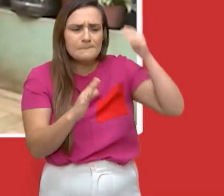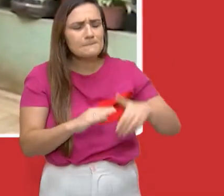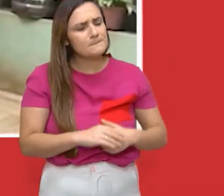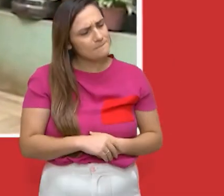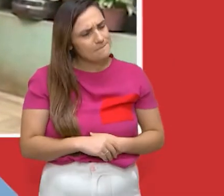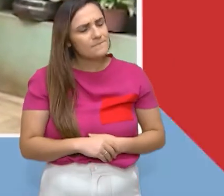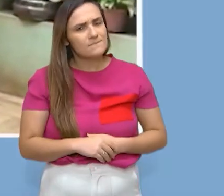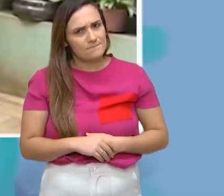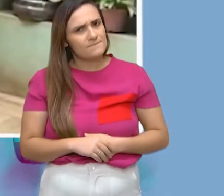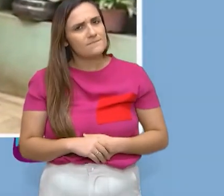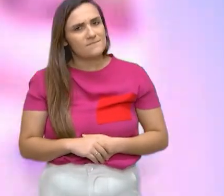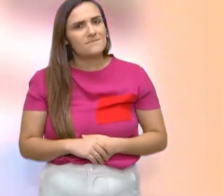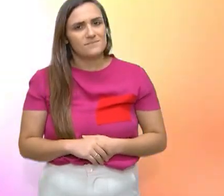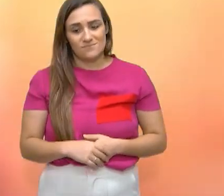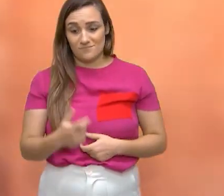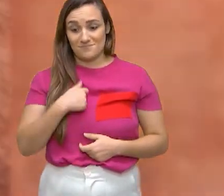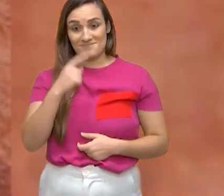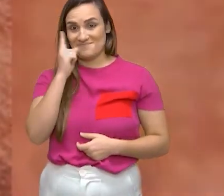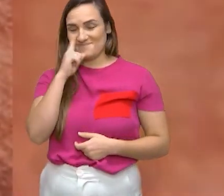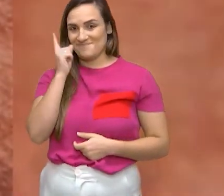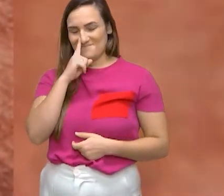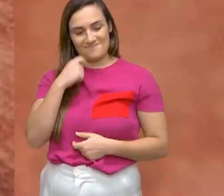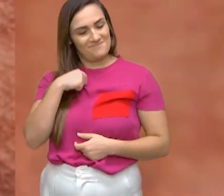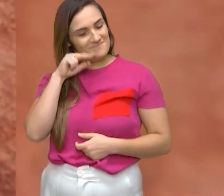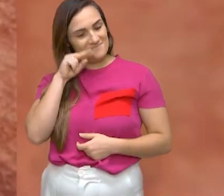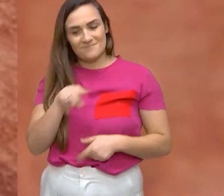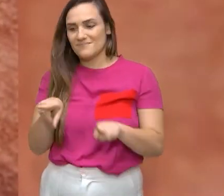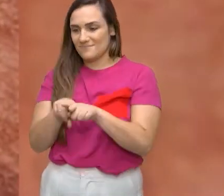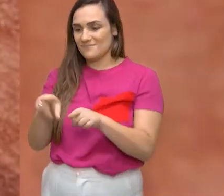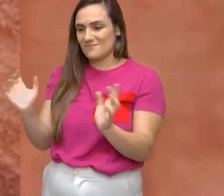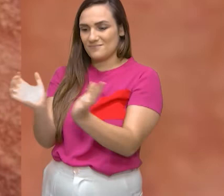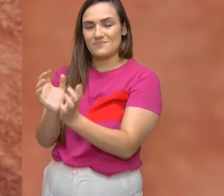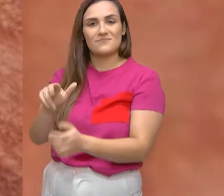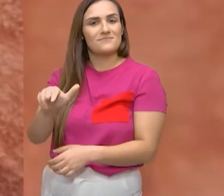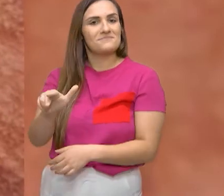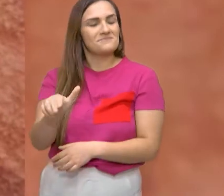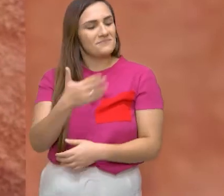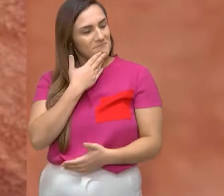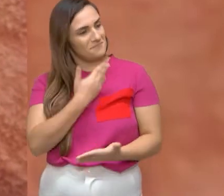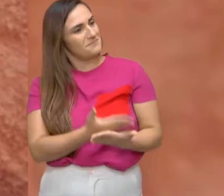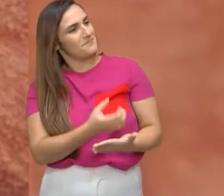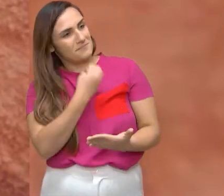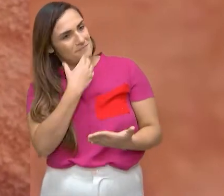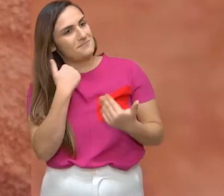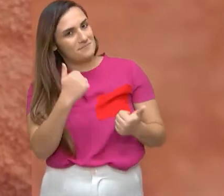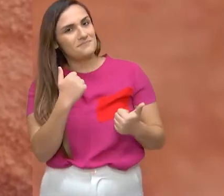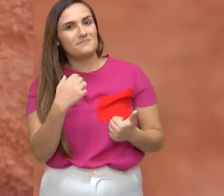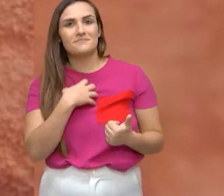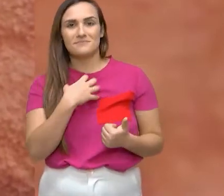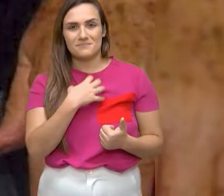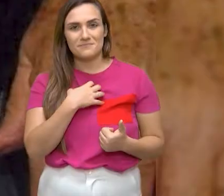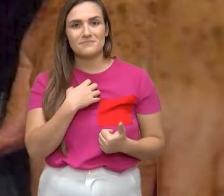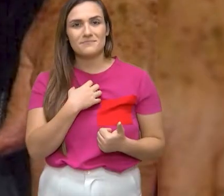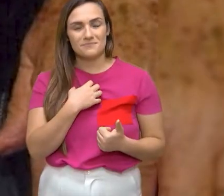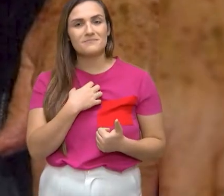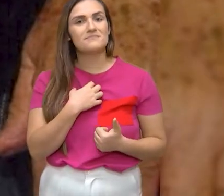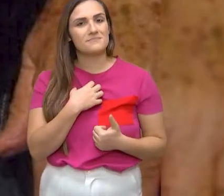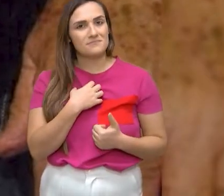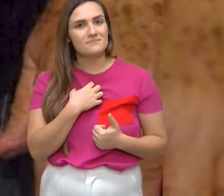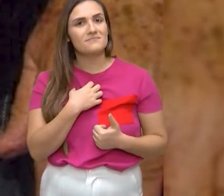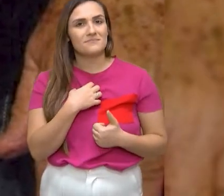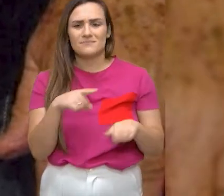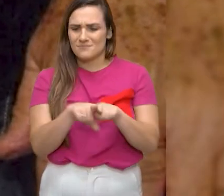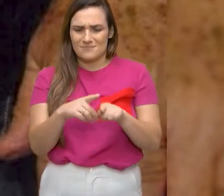e maneira que era muito importante para a gente que é mãe, para os irmãos, né? Até